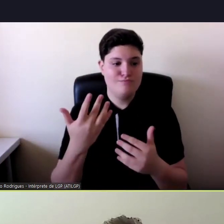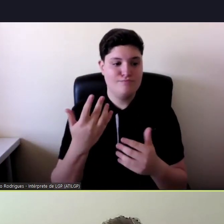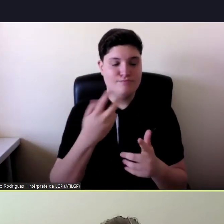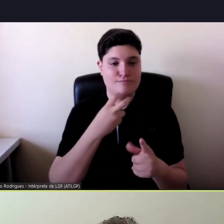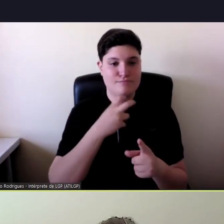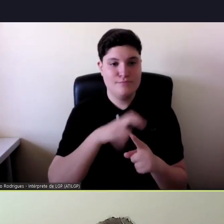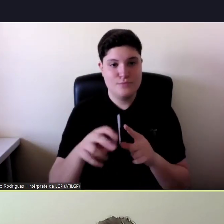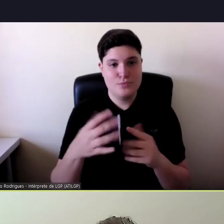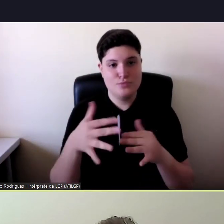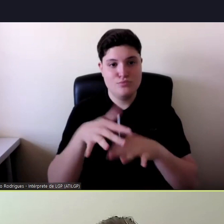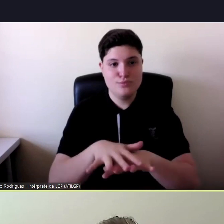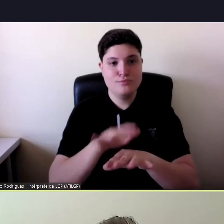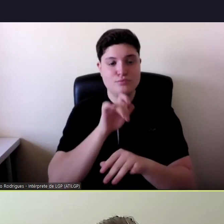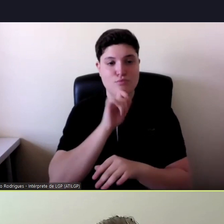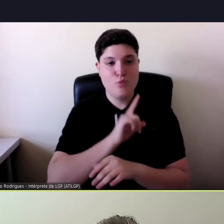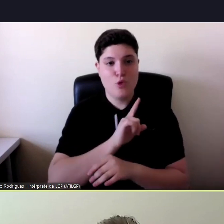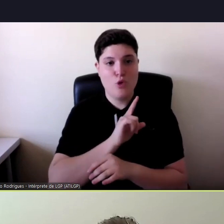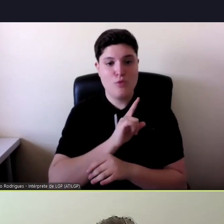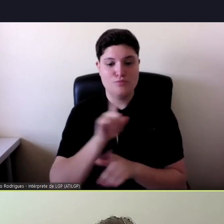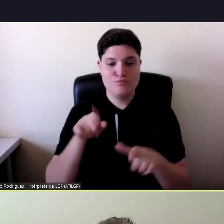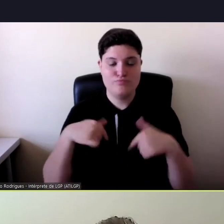global. E